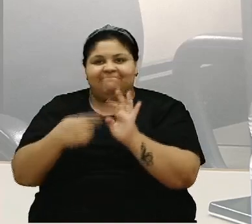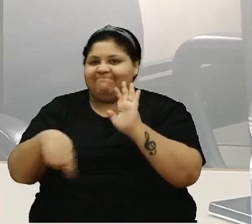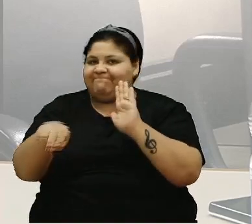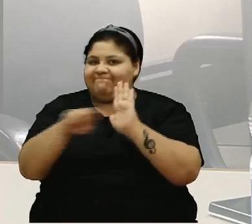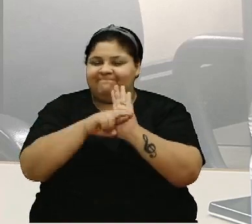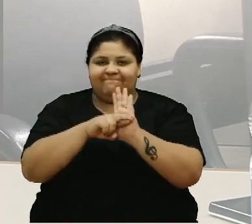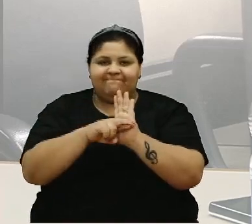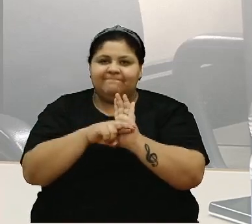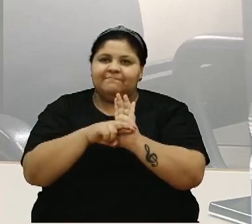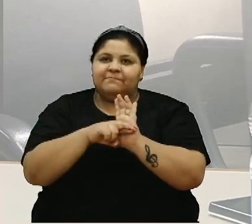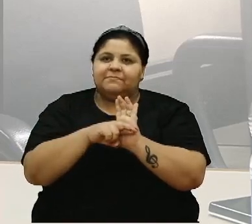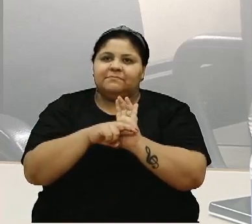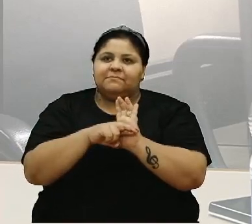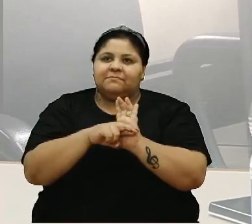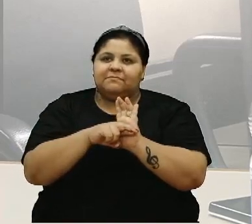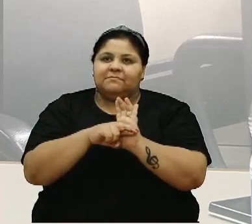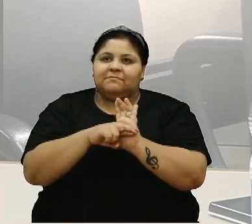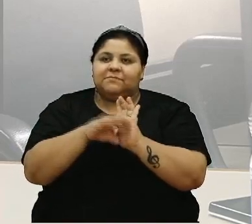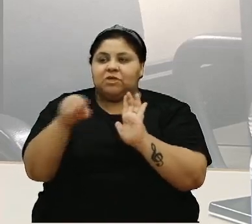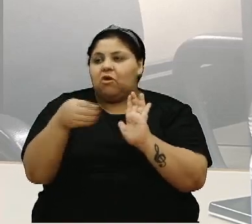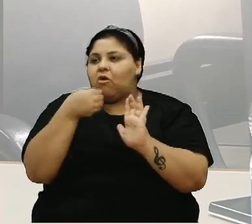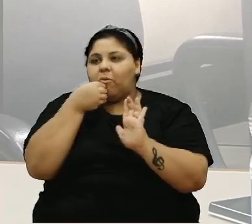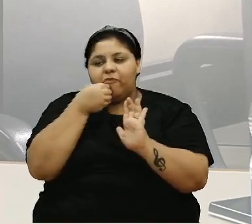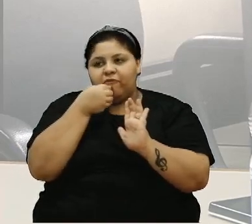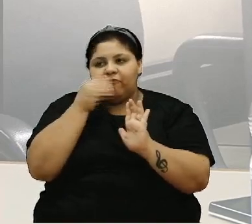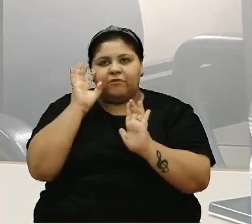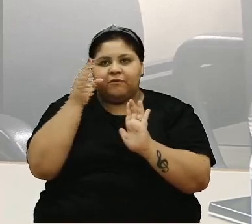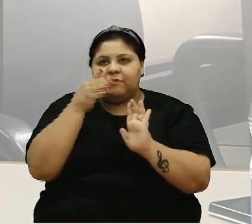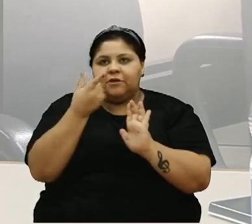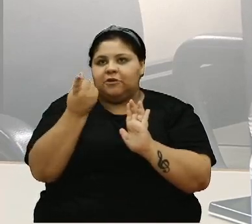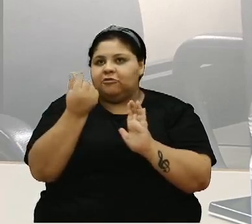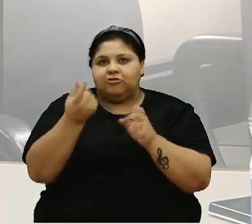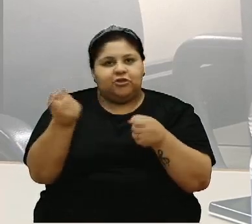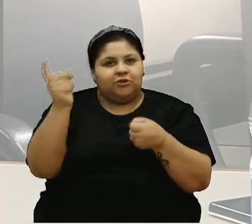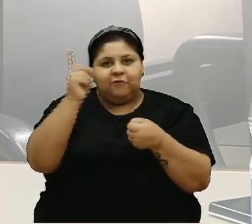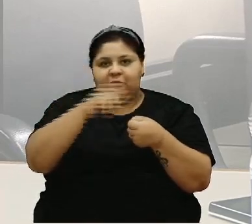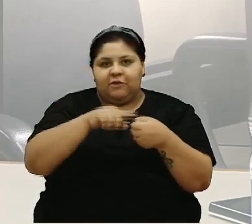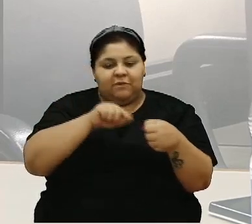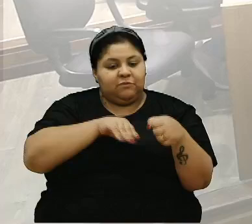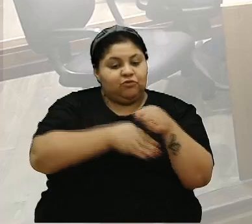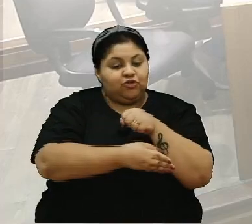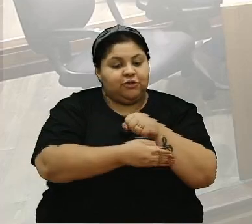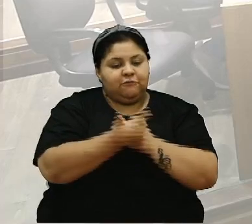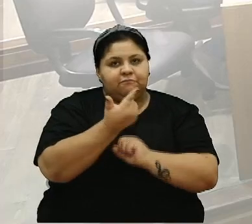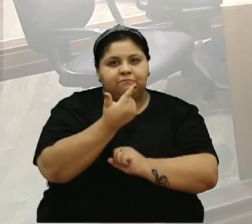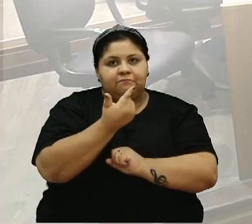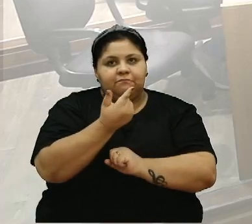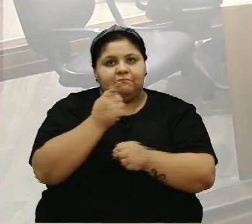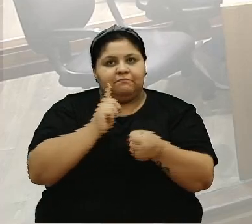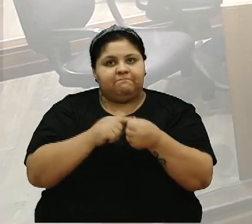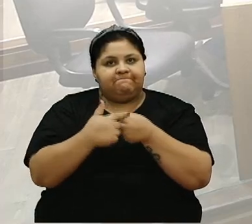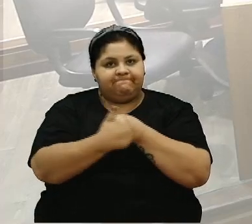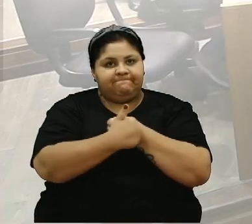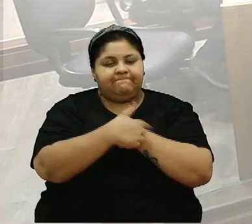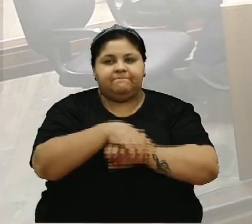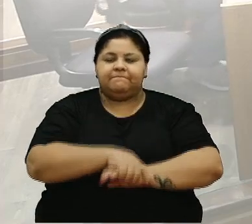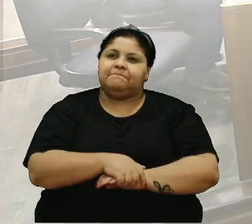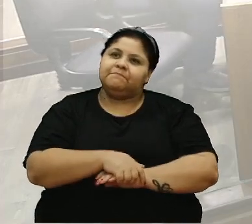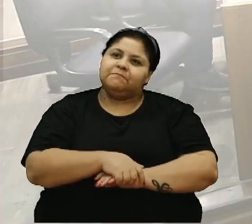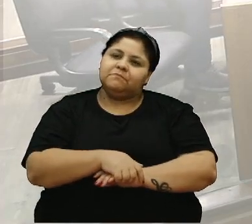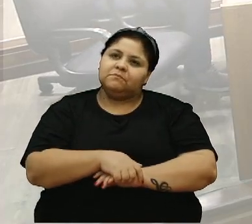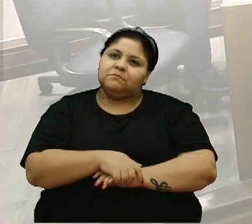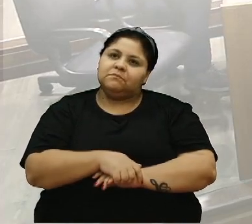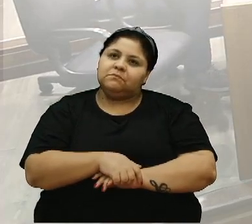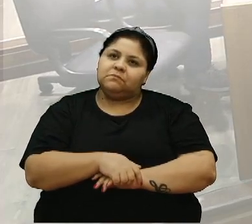Sim. Isso estava previsto. E o dinheiro não volta mais para os cofres. Obrigado, vereador Luiz. Sua parte, vereador